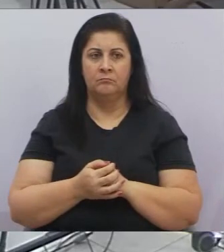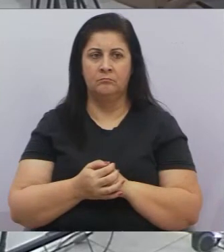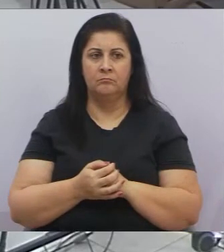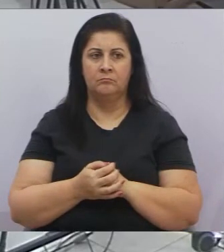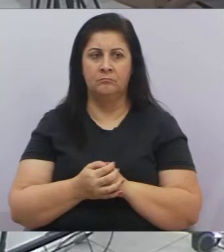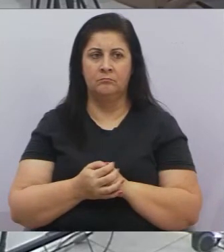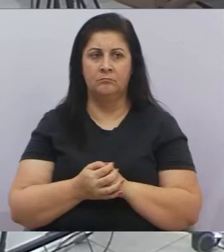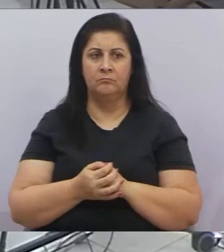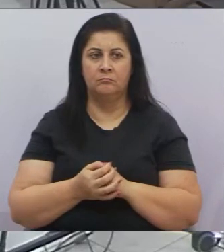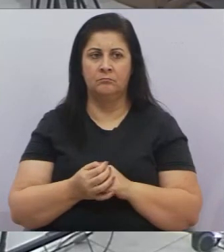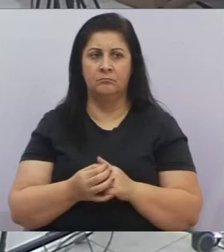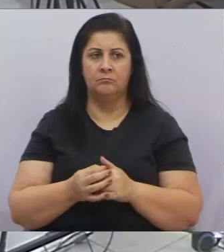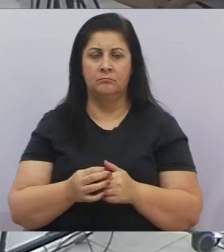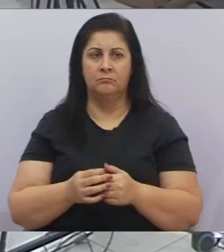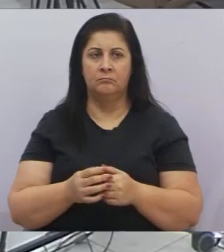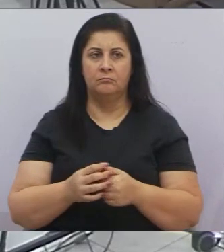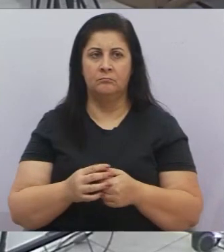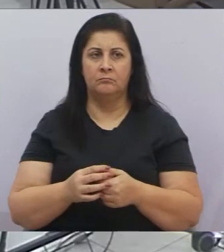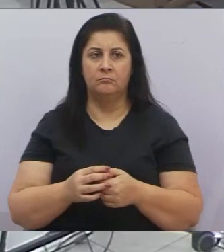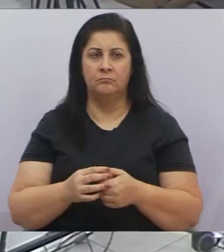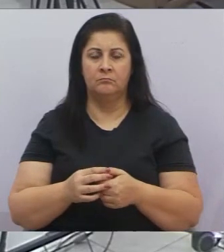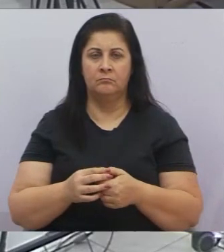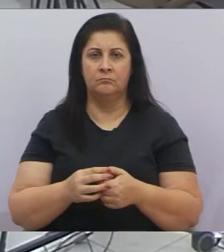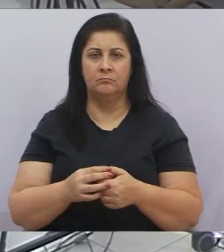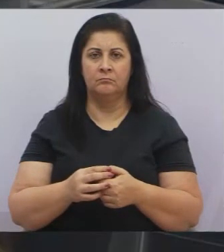passou? Subemenda 1?